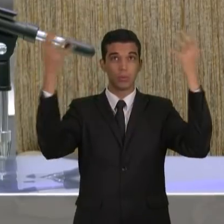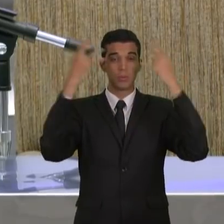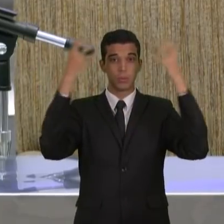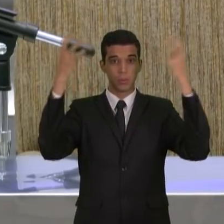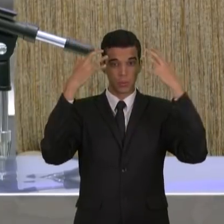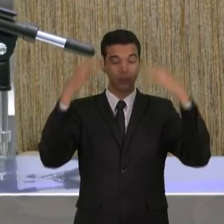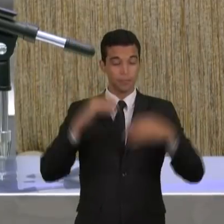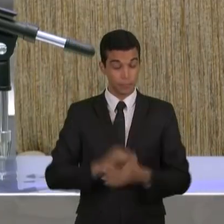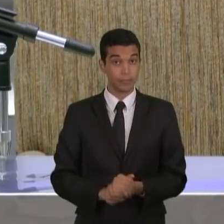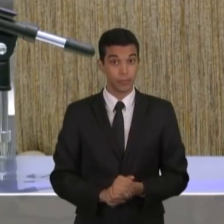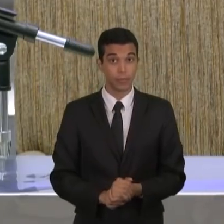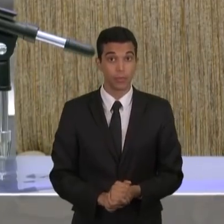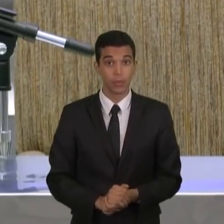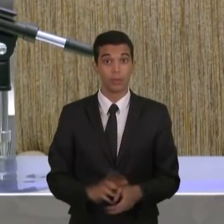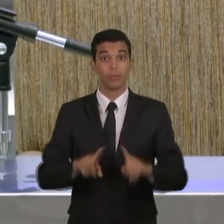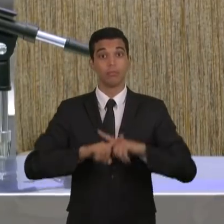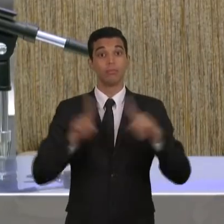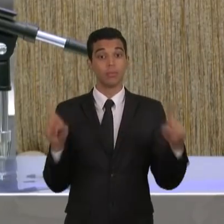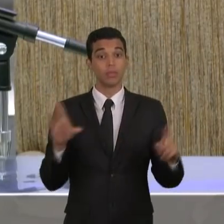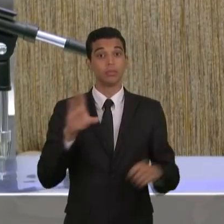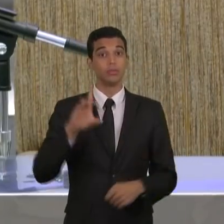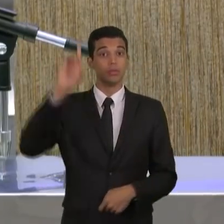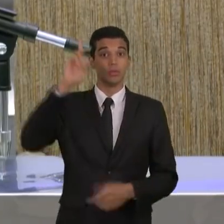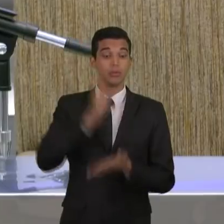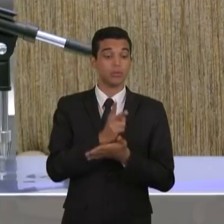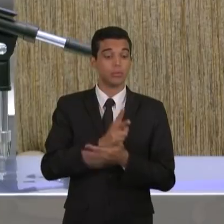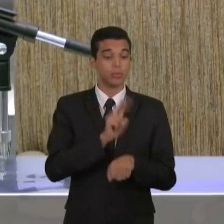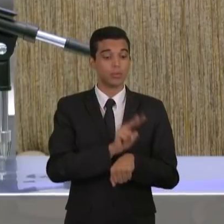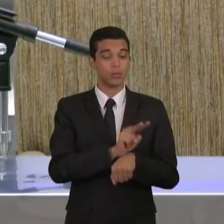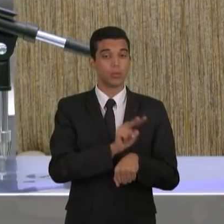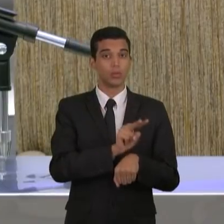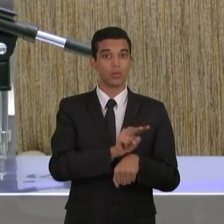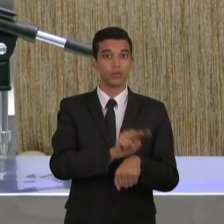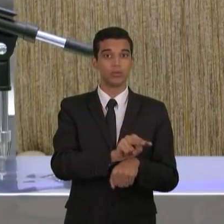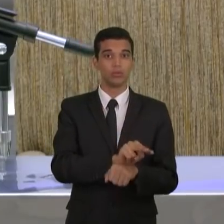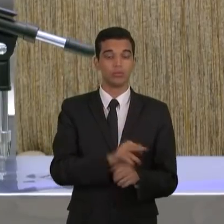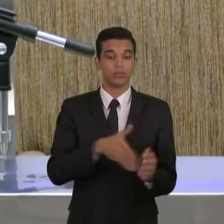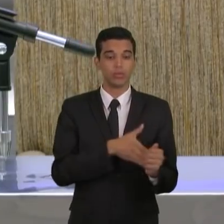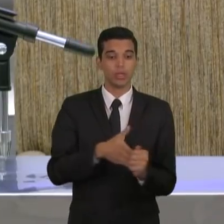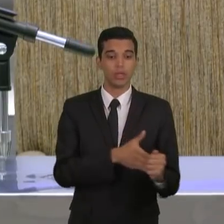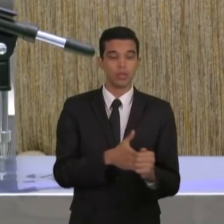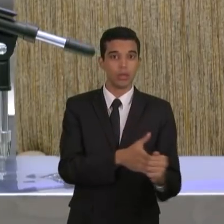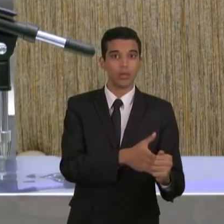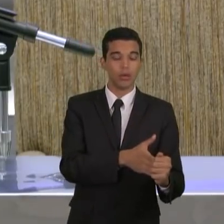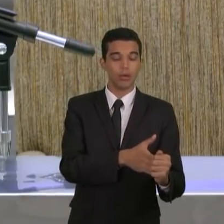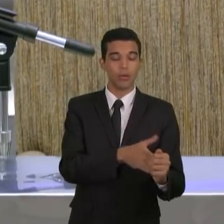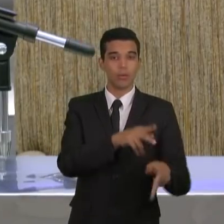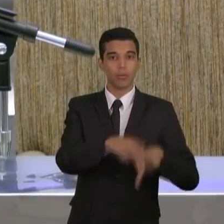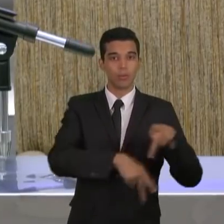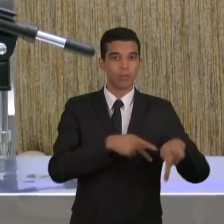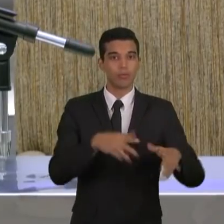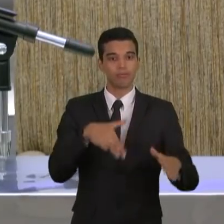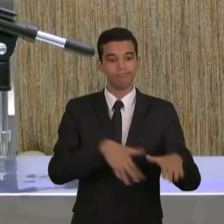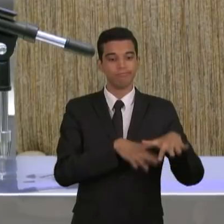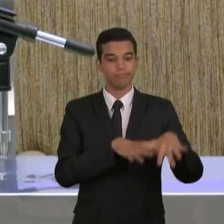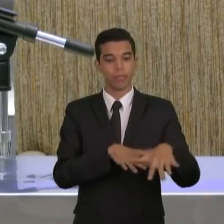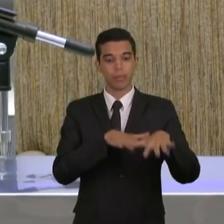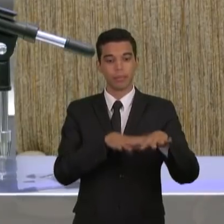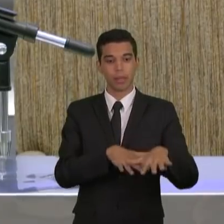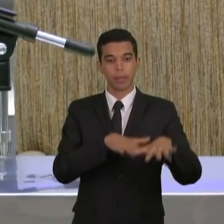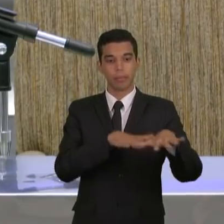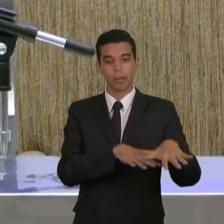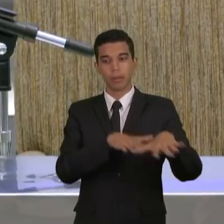é a Bíblia desde que Eles continuam andando E aí quando eles chegam a um determinado a situação